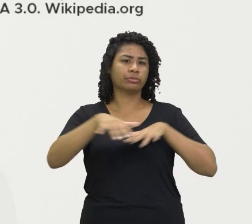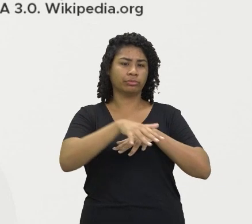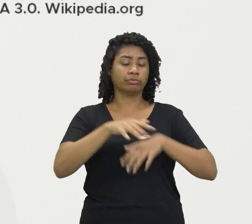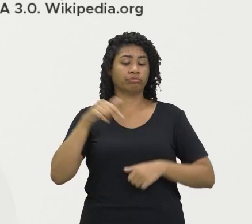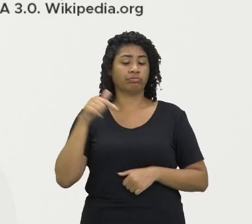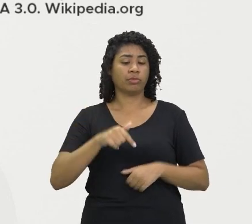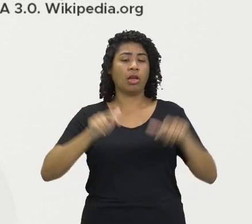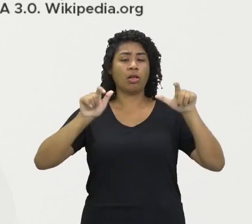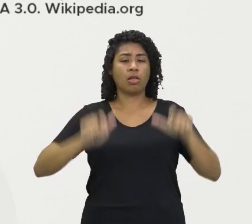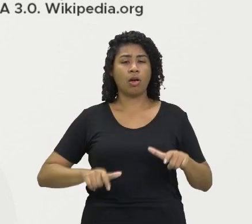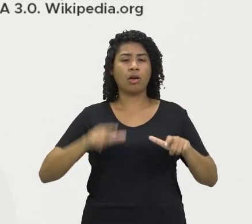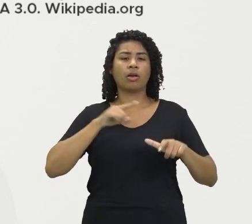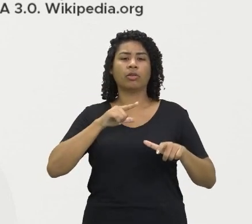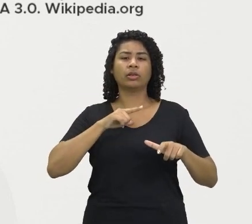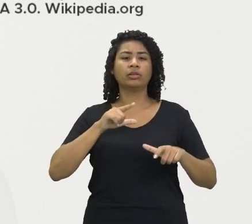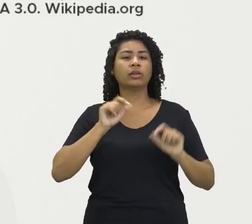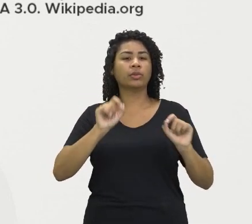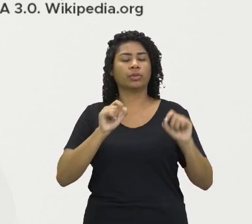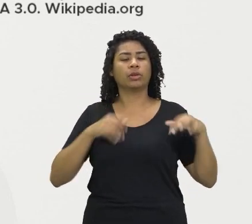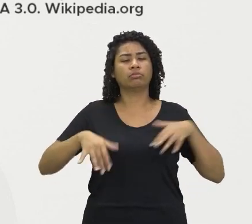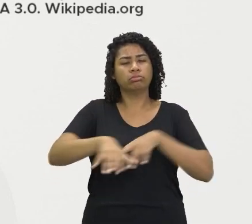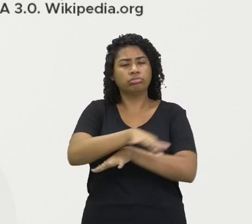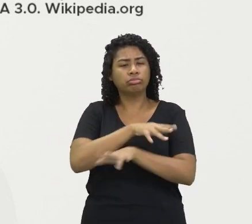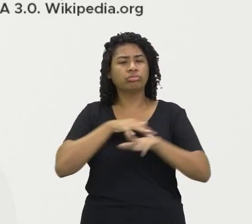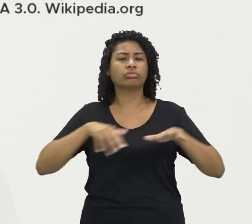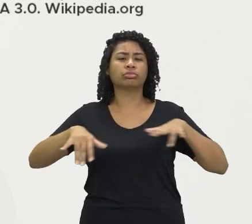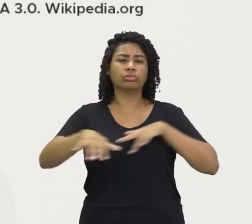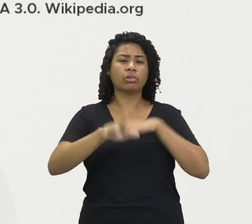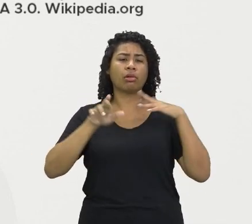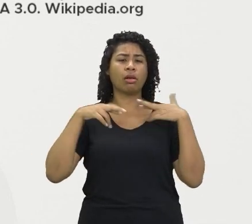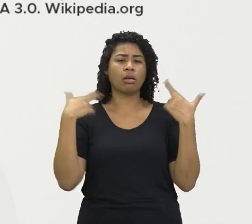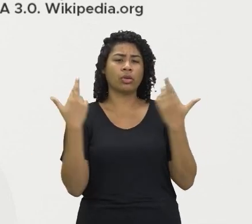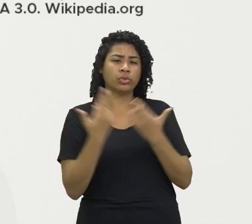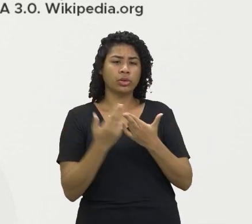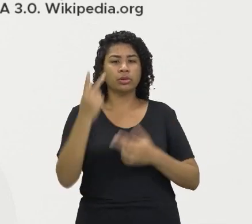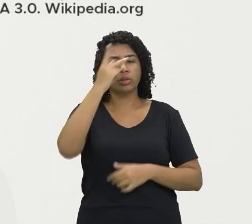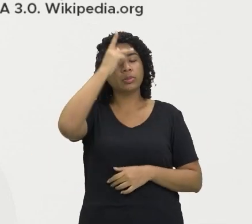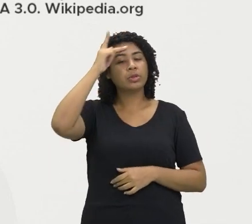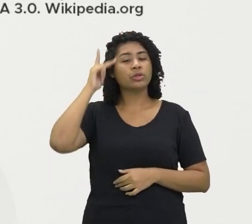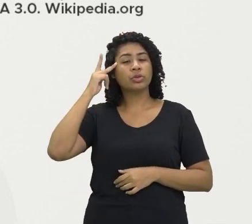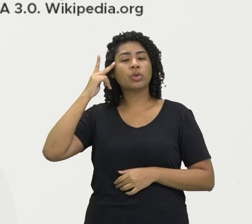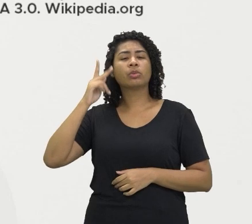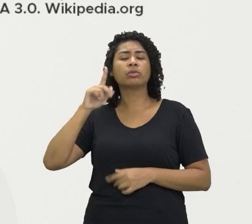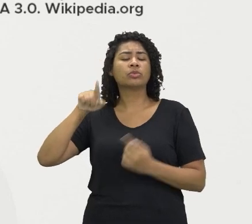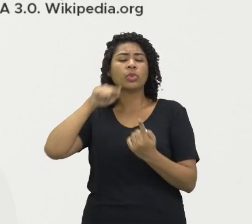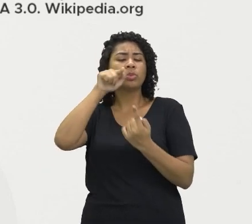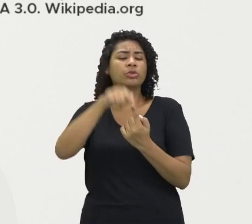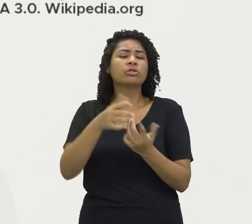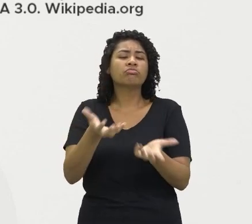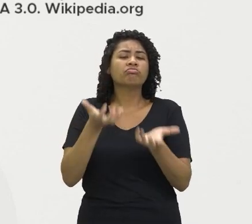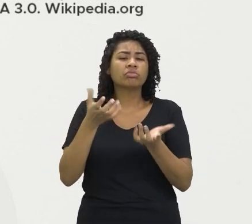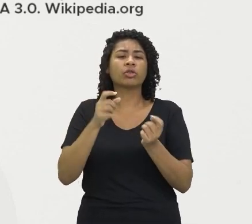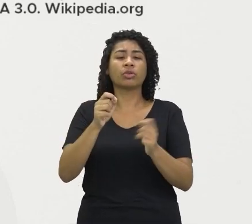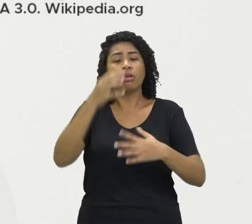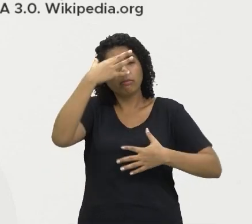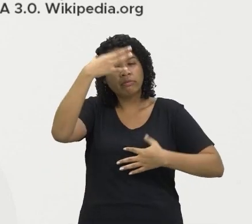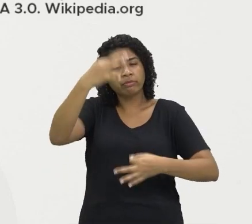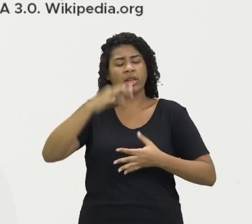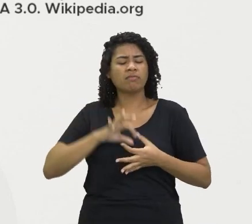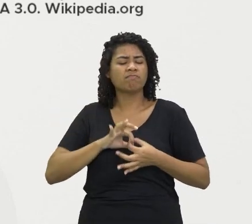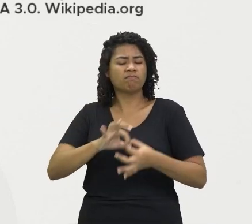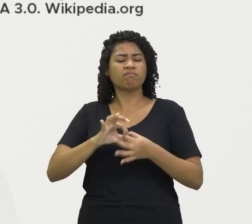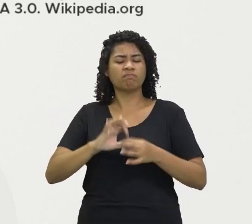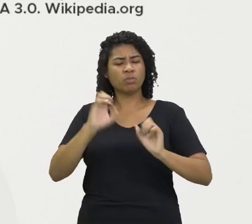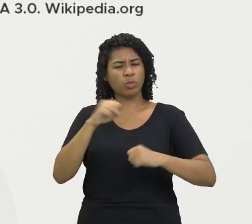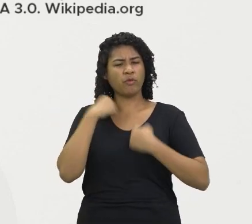dar a celebração ritual, é o lugar onde as pessoas vão buscar fortalecer a sua fé,